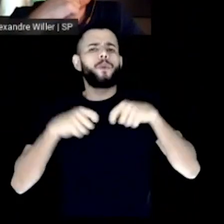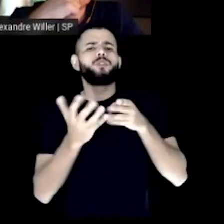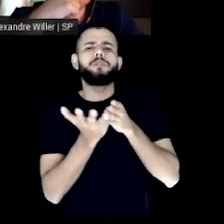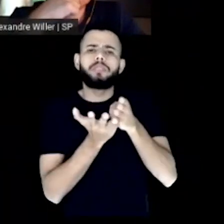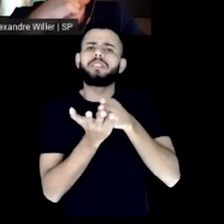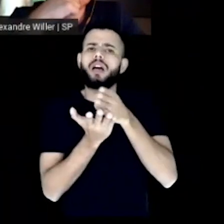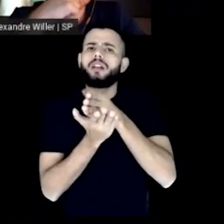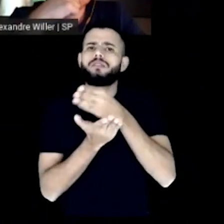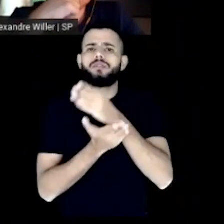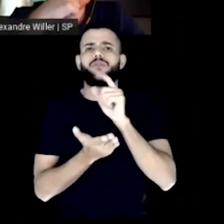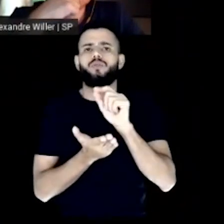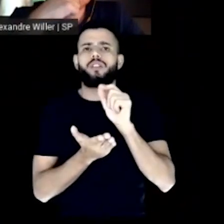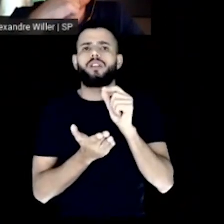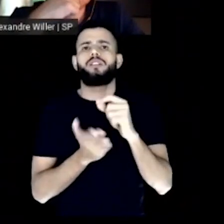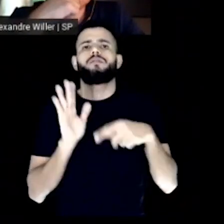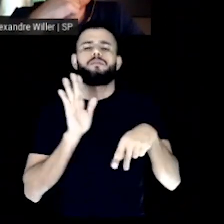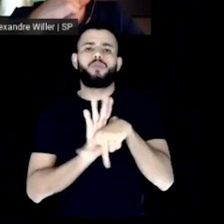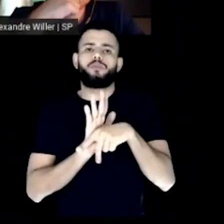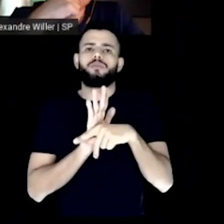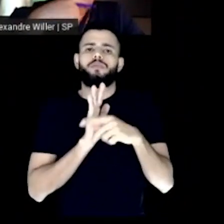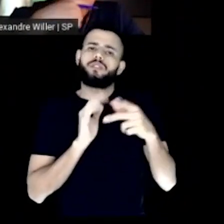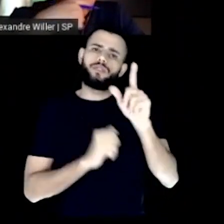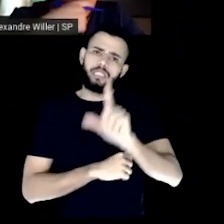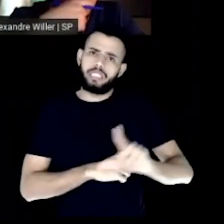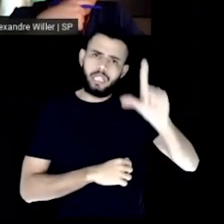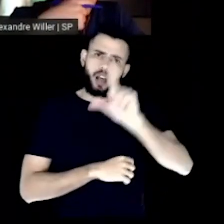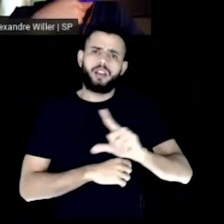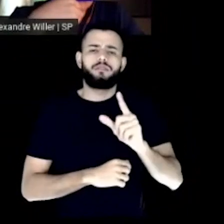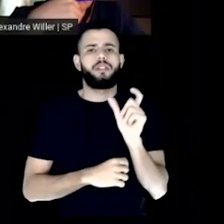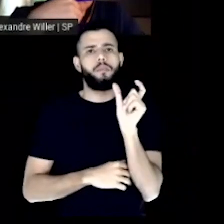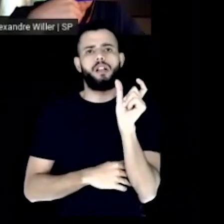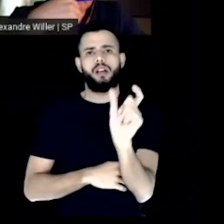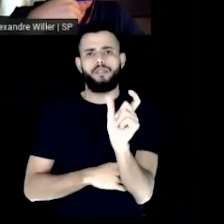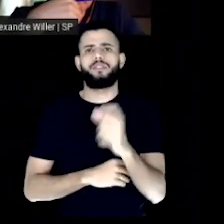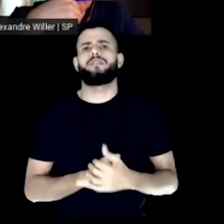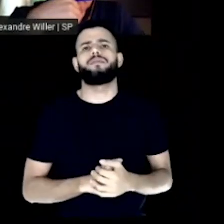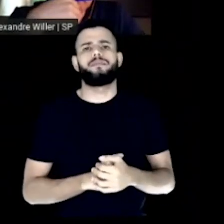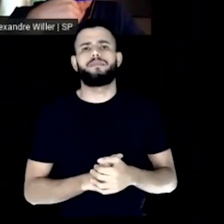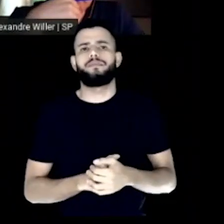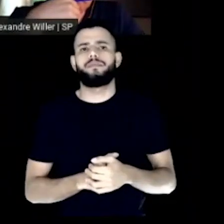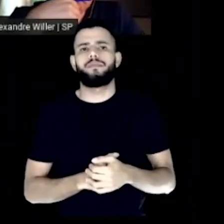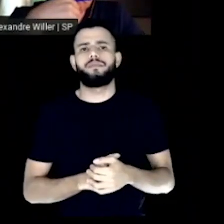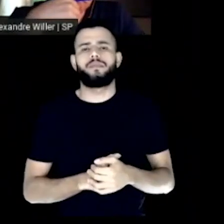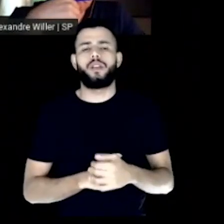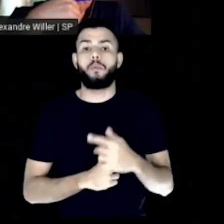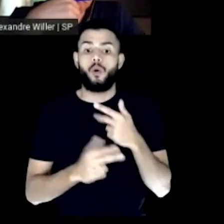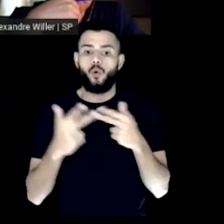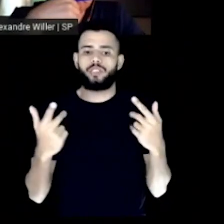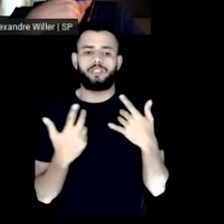muitas possibilidades no sentido do próprio artifício literário, artesania da palavra, que é uma